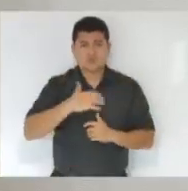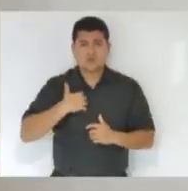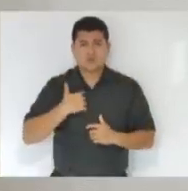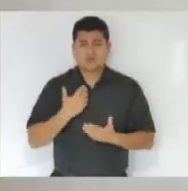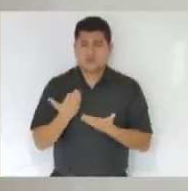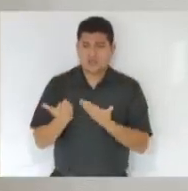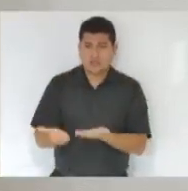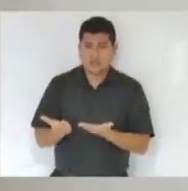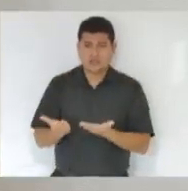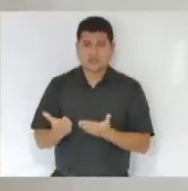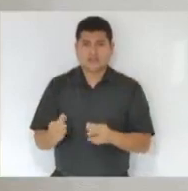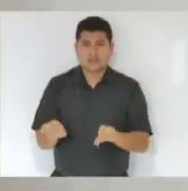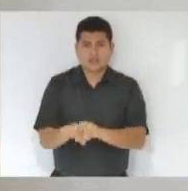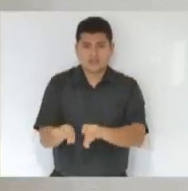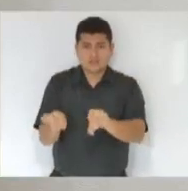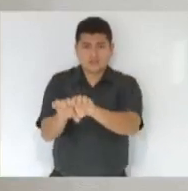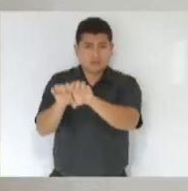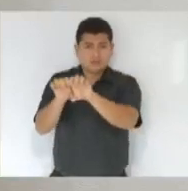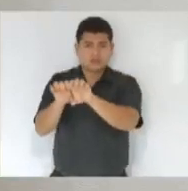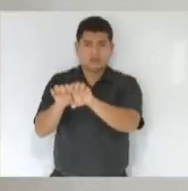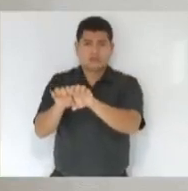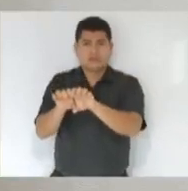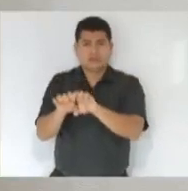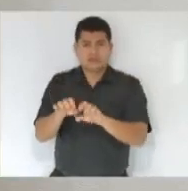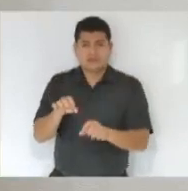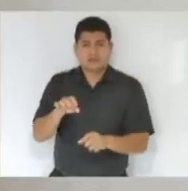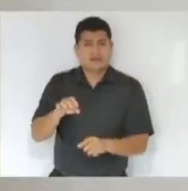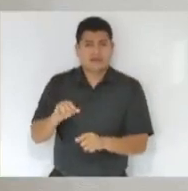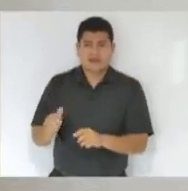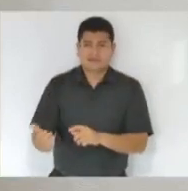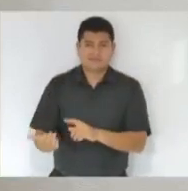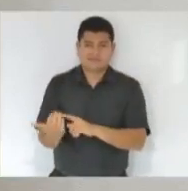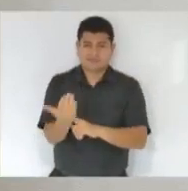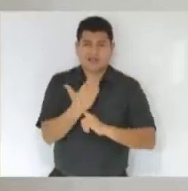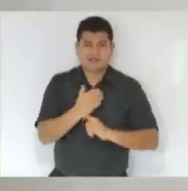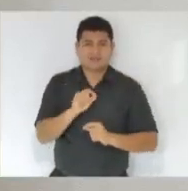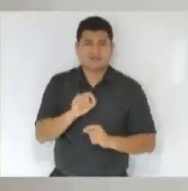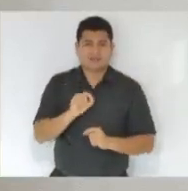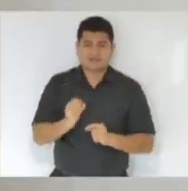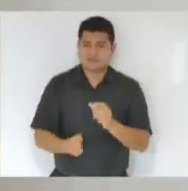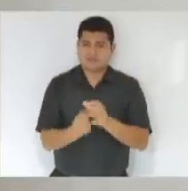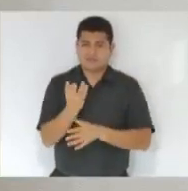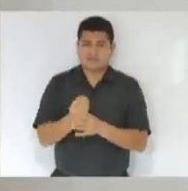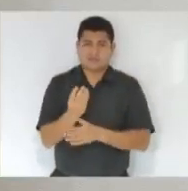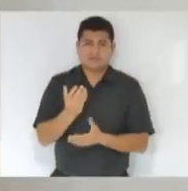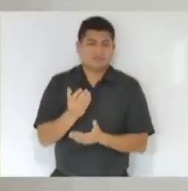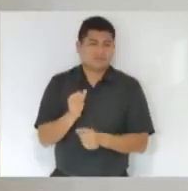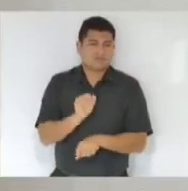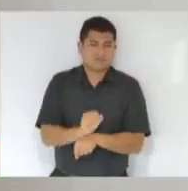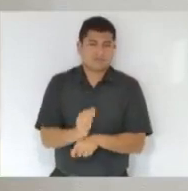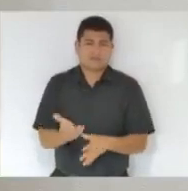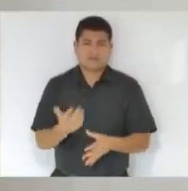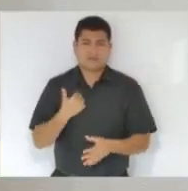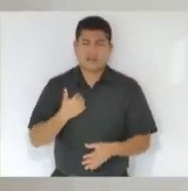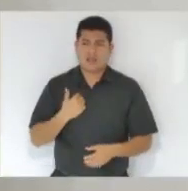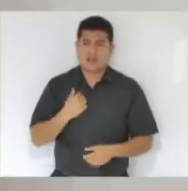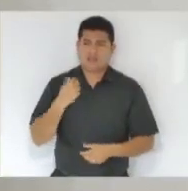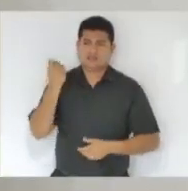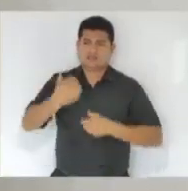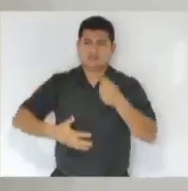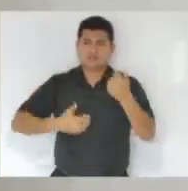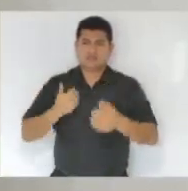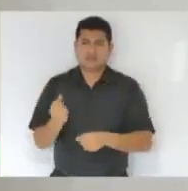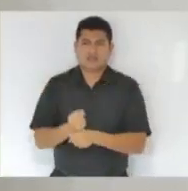que estruturalmente nos torna improdutivos. Porque eu não quero ficar aqui 20 anos, 10 anos,